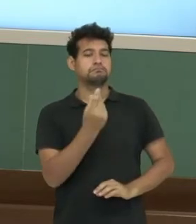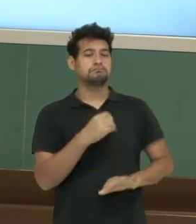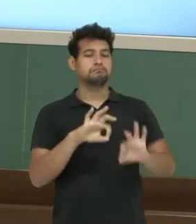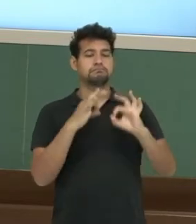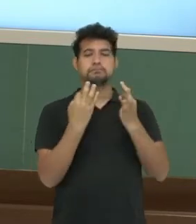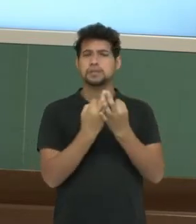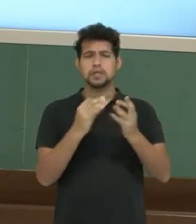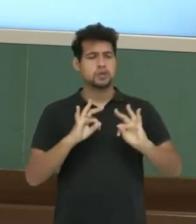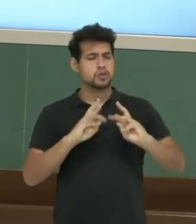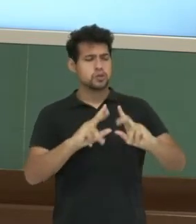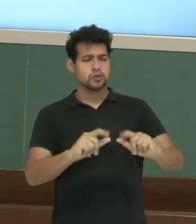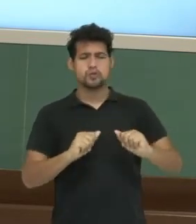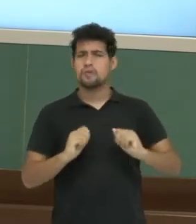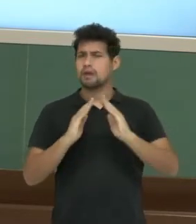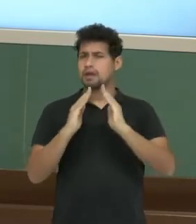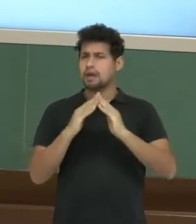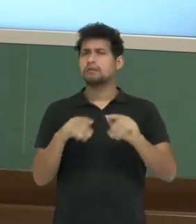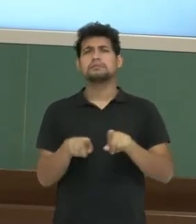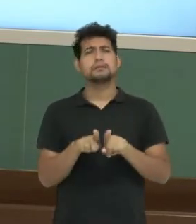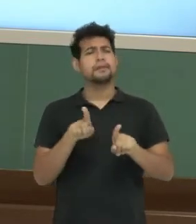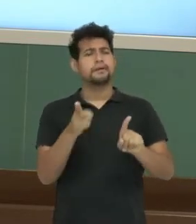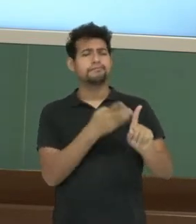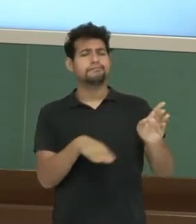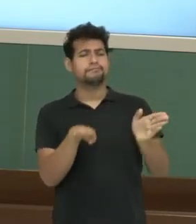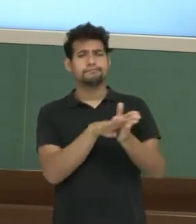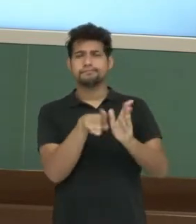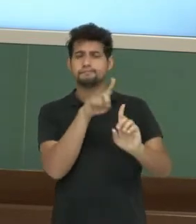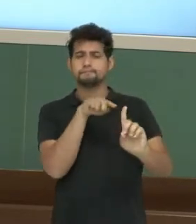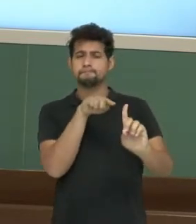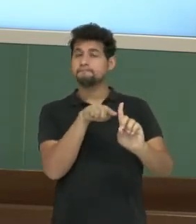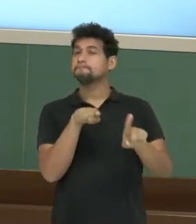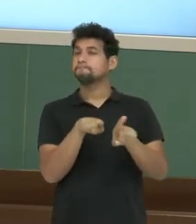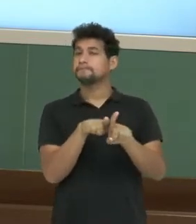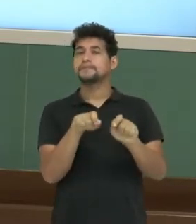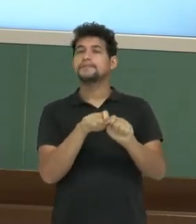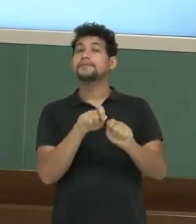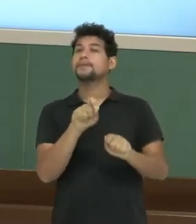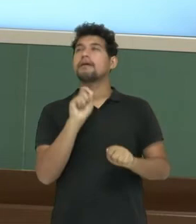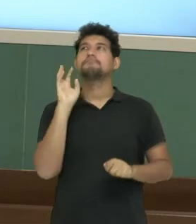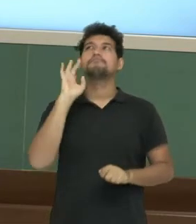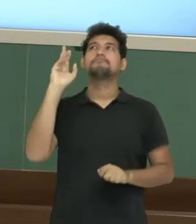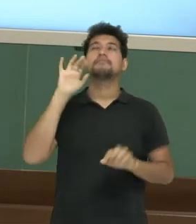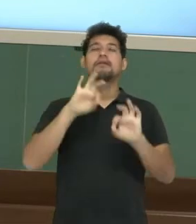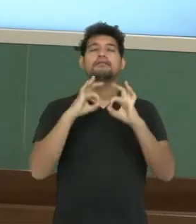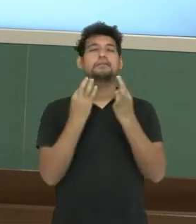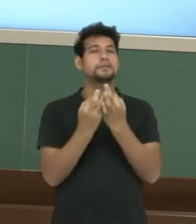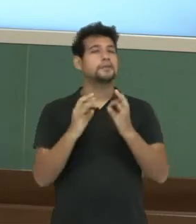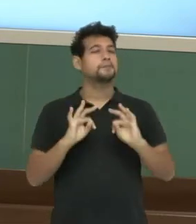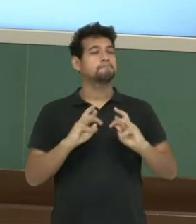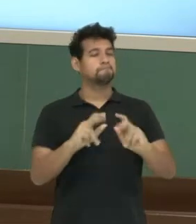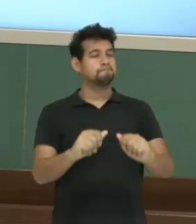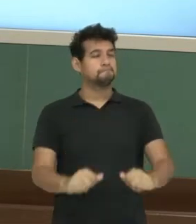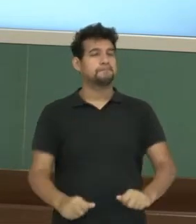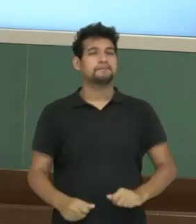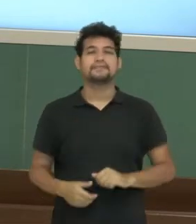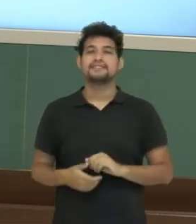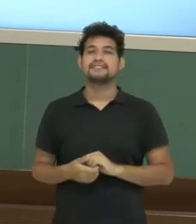de todos aí dentro de casa para poder alcançar os seus objetivos e realizar os sonhos da família